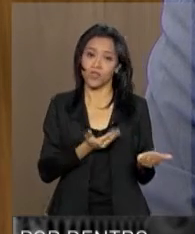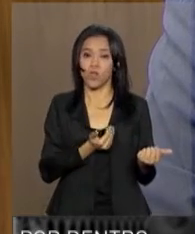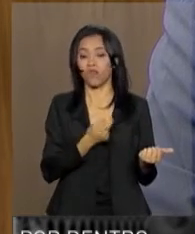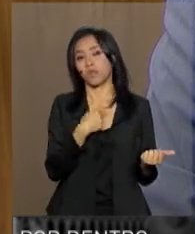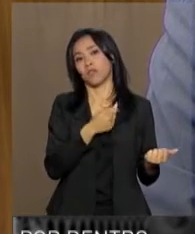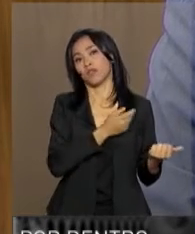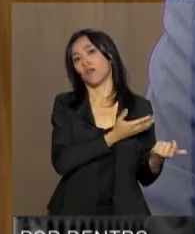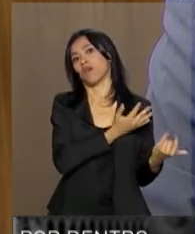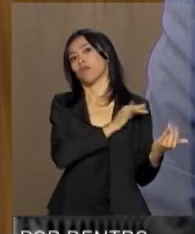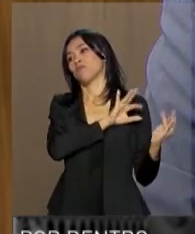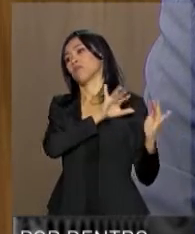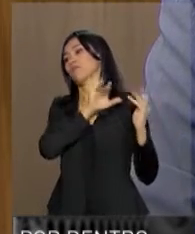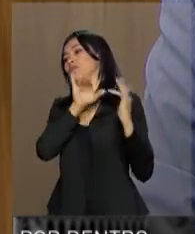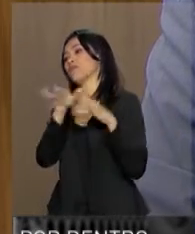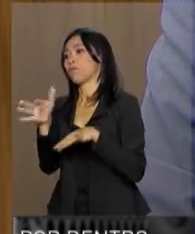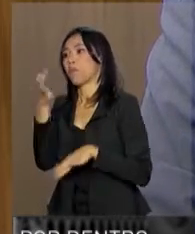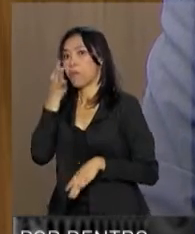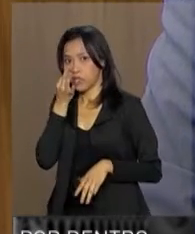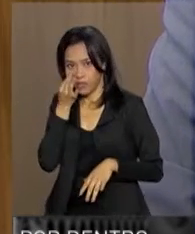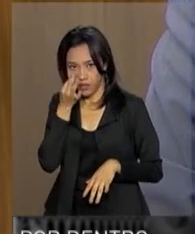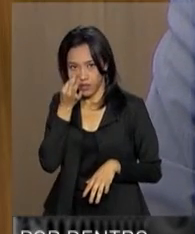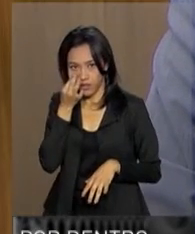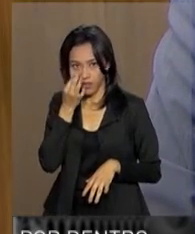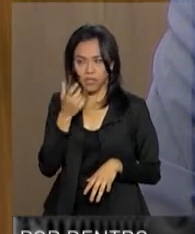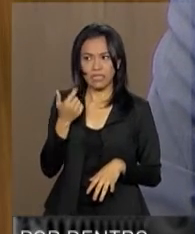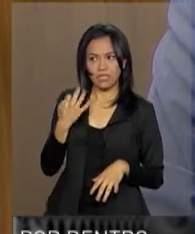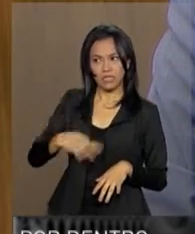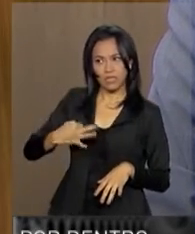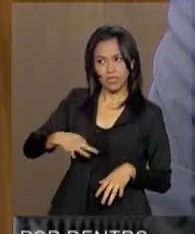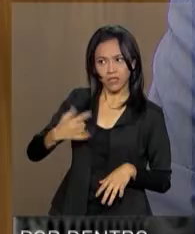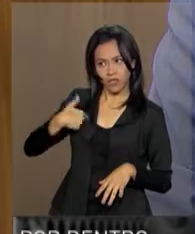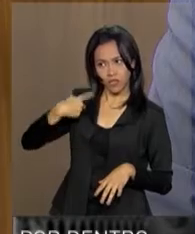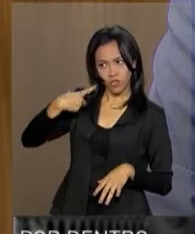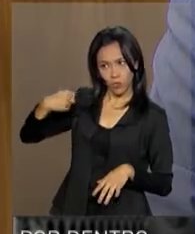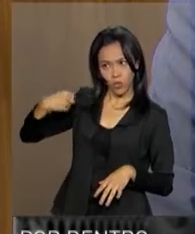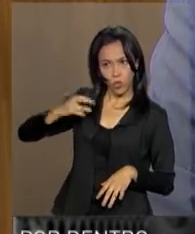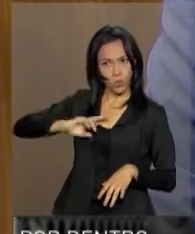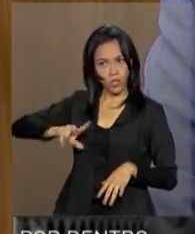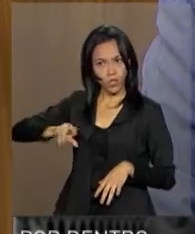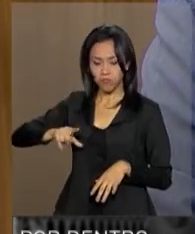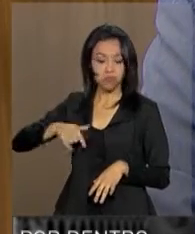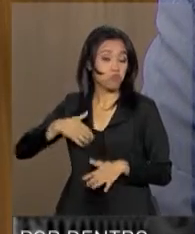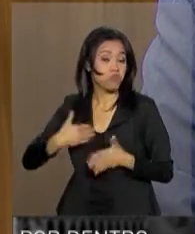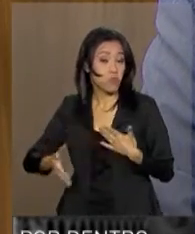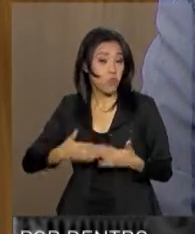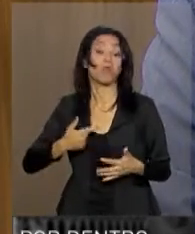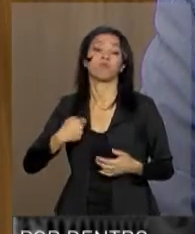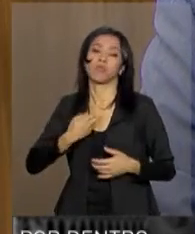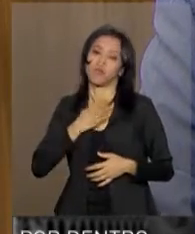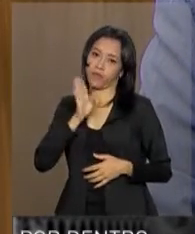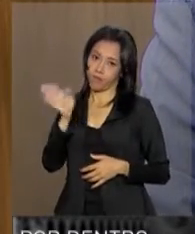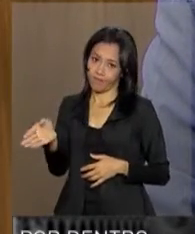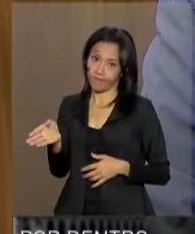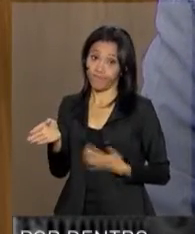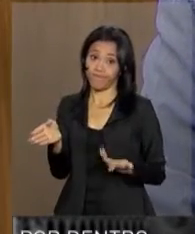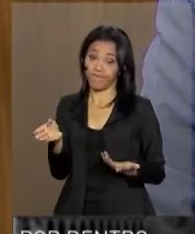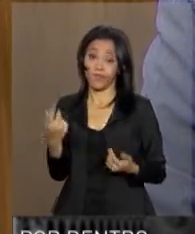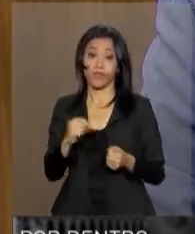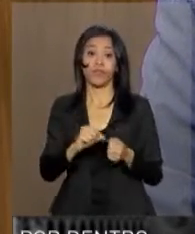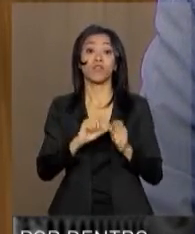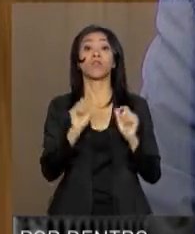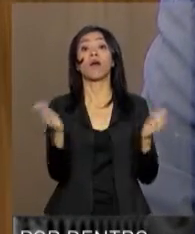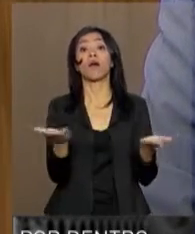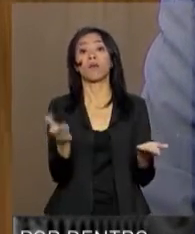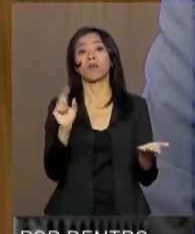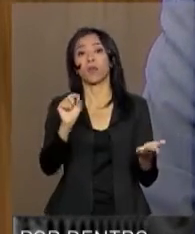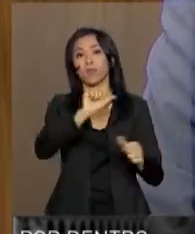militar se apresentar mesmo não tenho certeza se seria selecionado ou não o que foi feito foi todo digitalizado